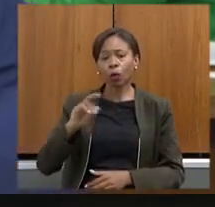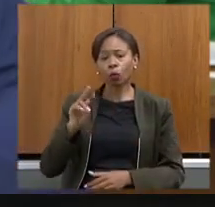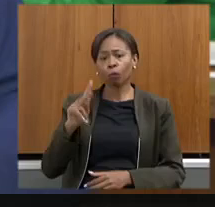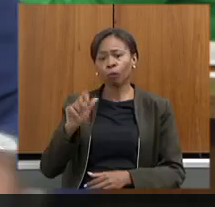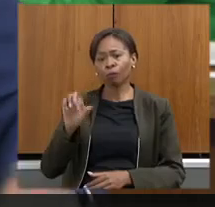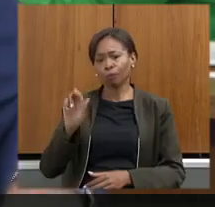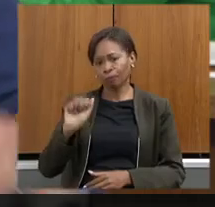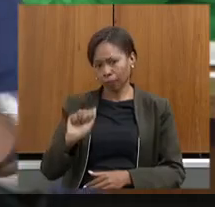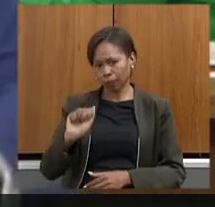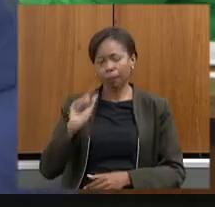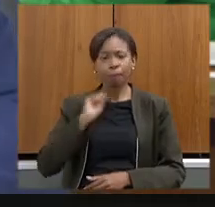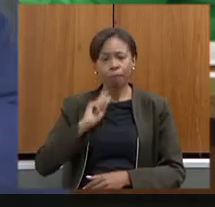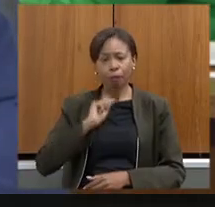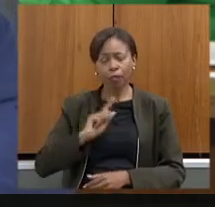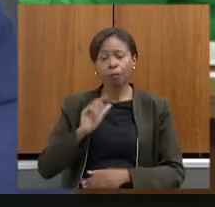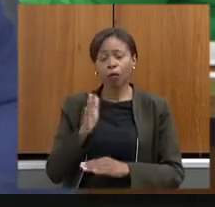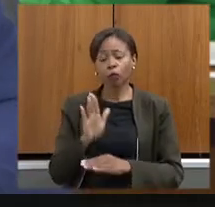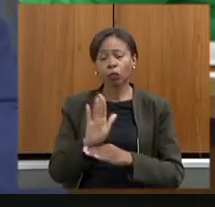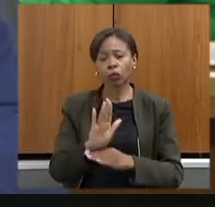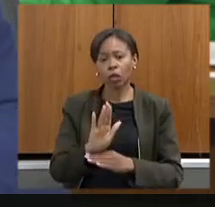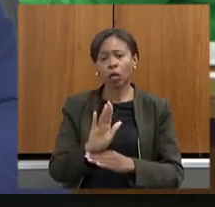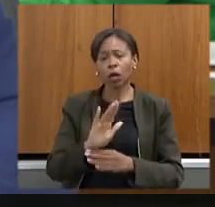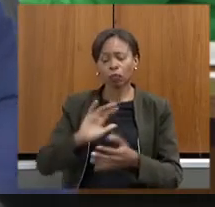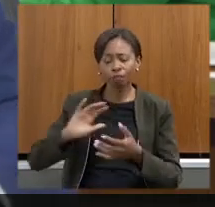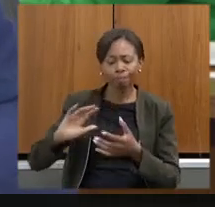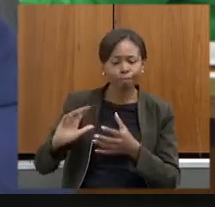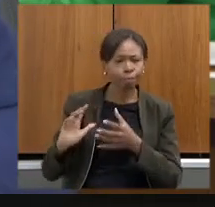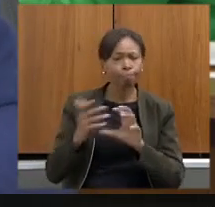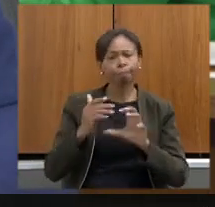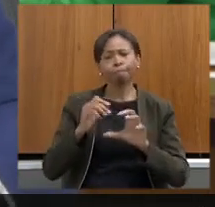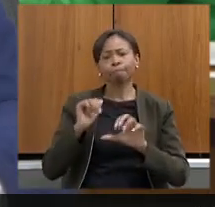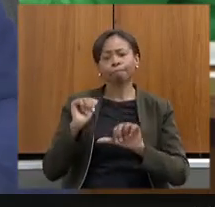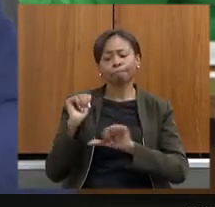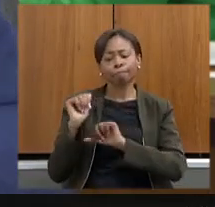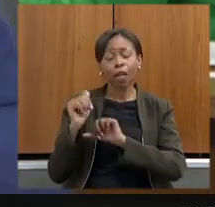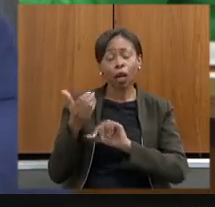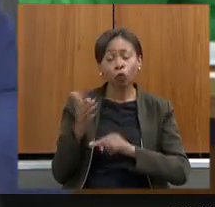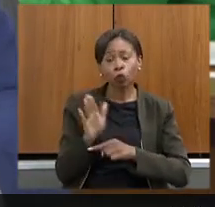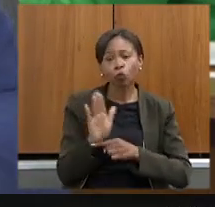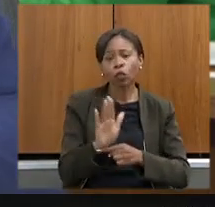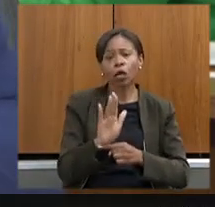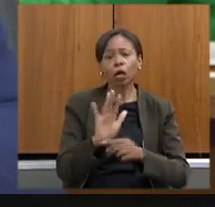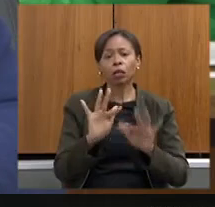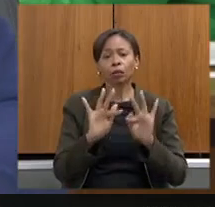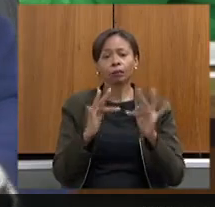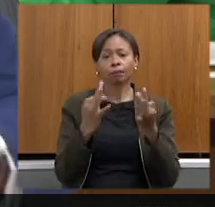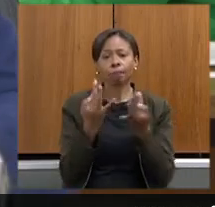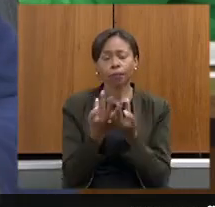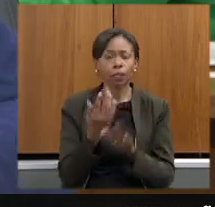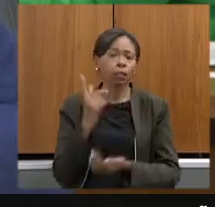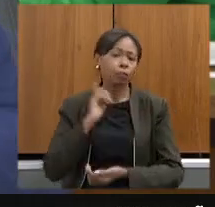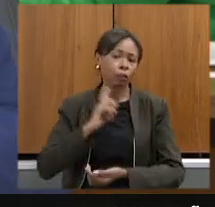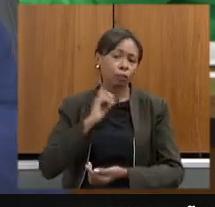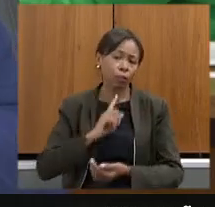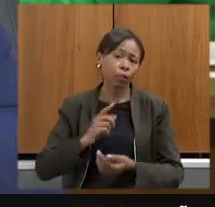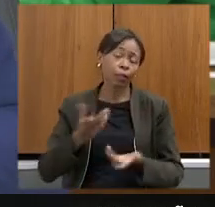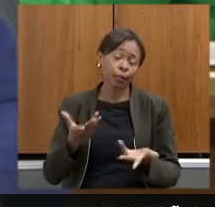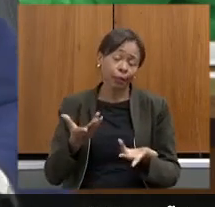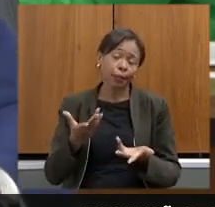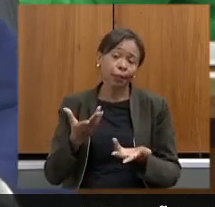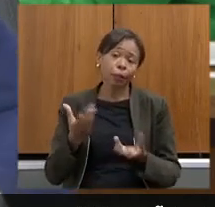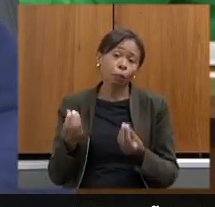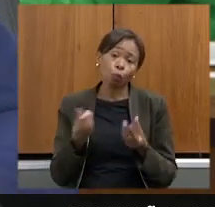fomentar e facilitar a recuperação da estrutura familiar desses mineiros e mineiras que muitos perderam